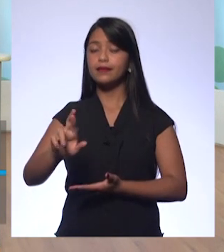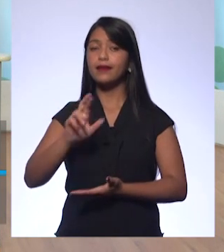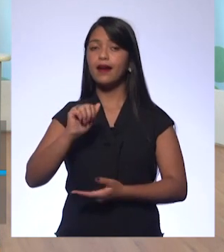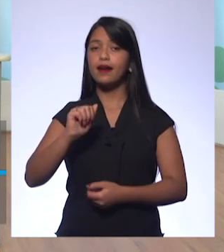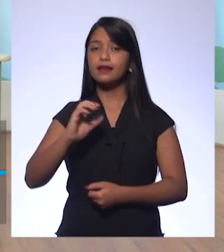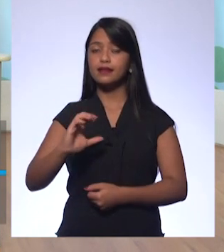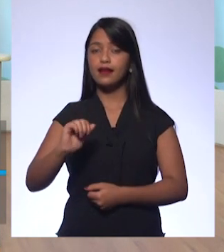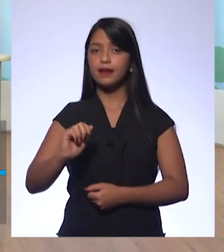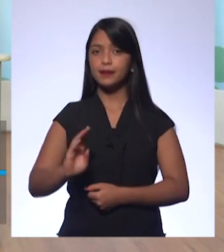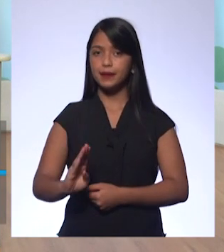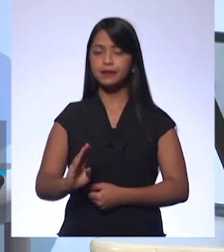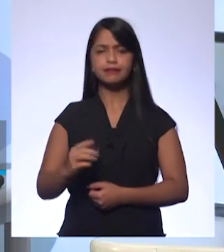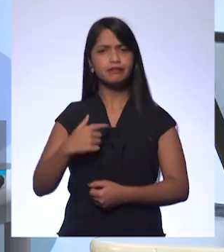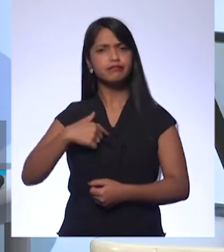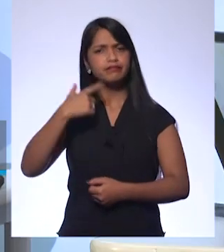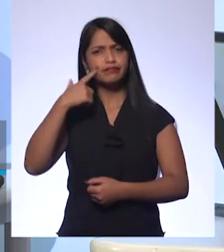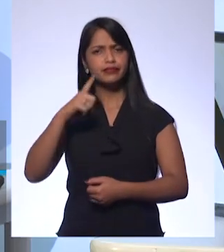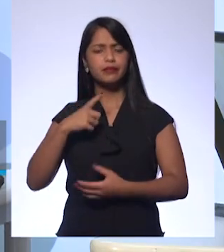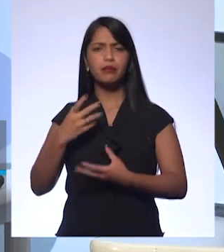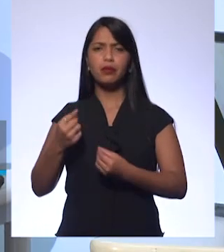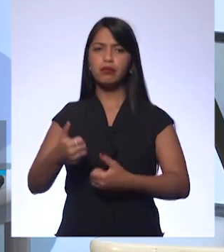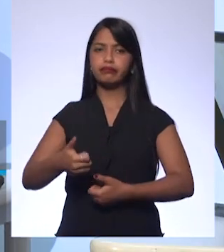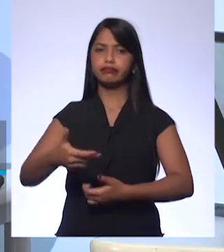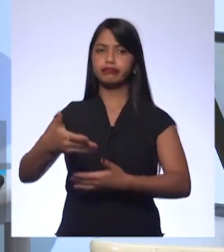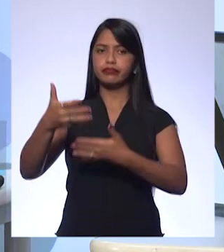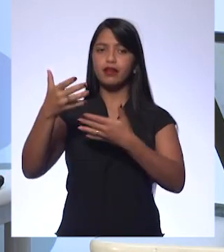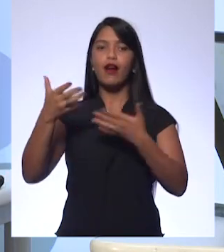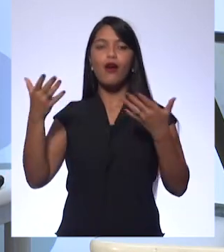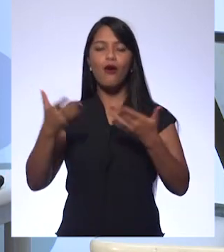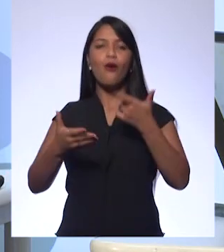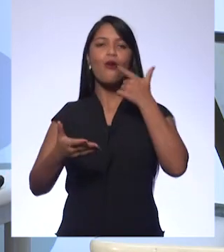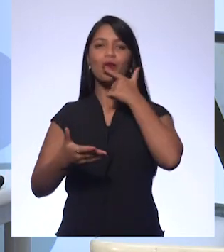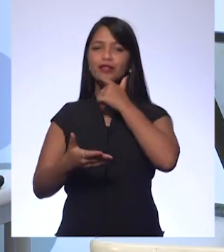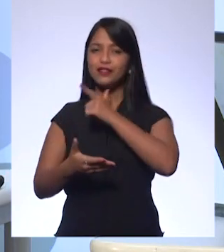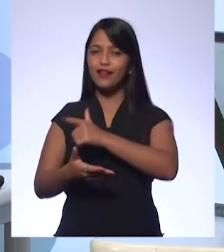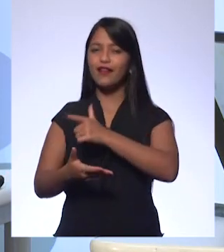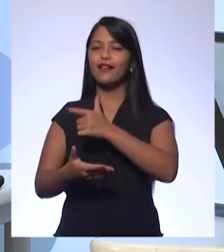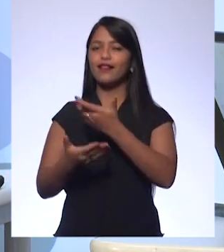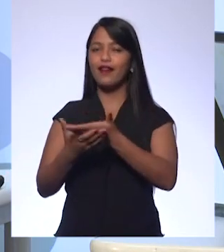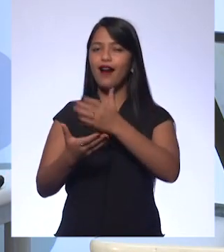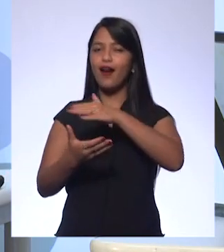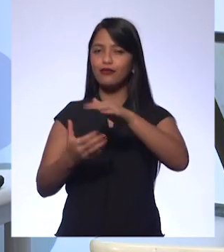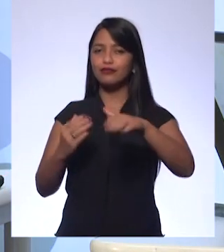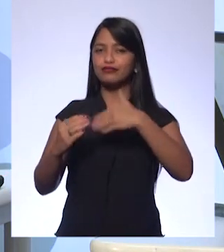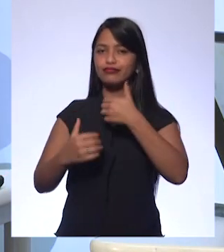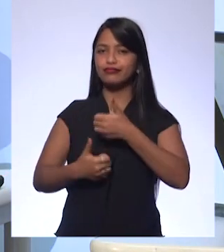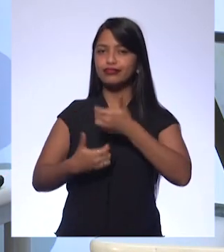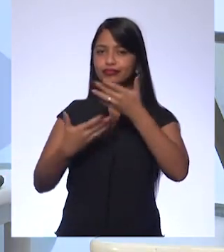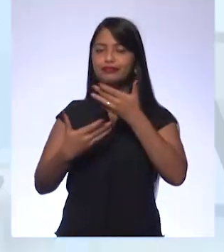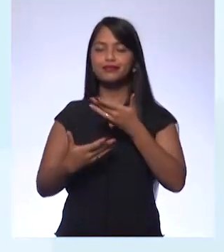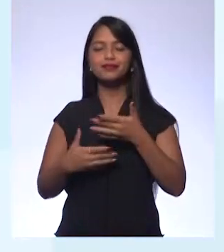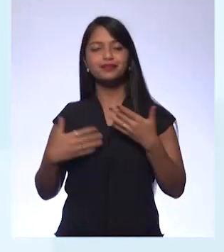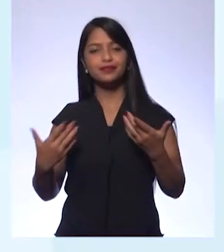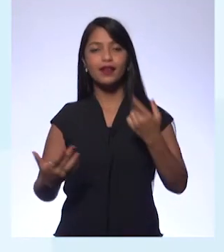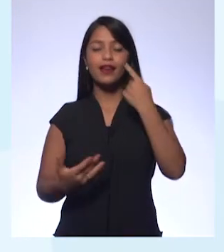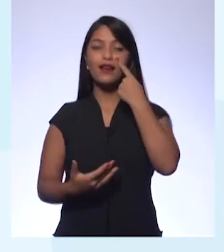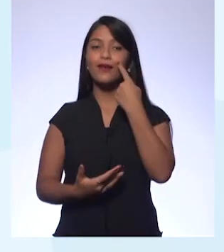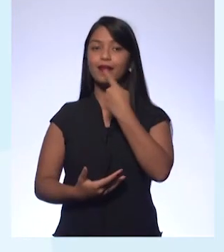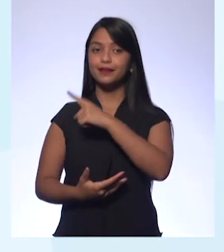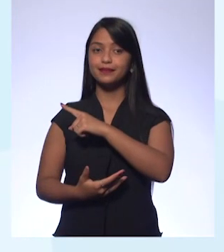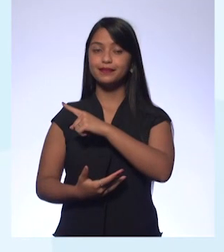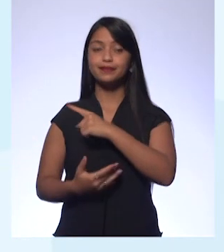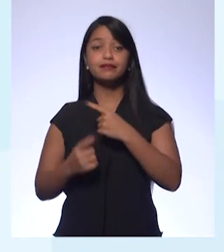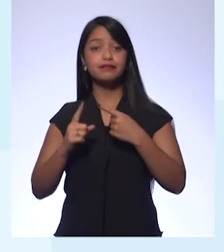que agora a gente está conseguindo pegar o jeito, né, de pegar as respostas com os alunos. Então, bora lá, coloca aí na tela. A primeira aí,